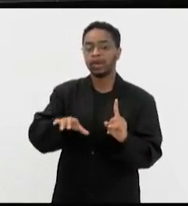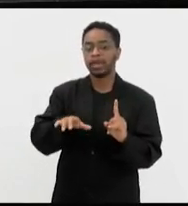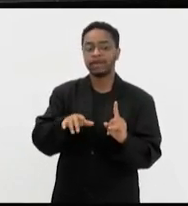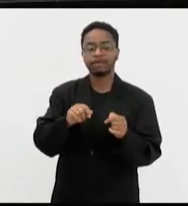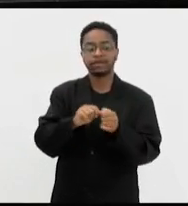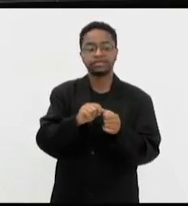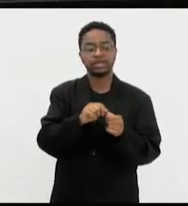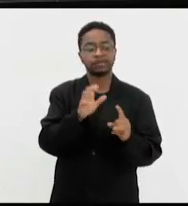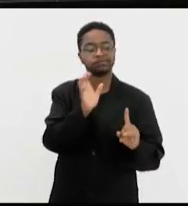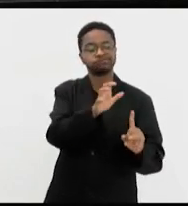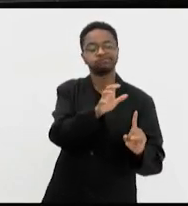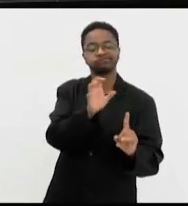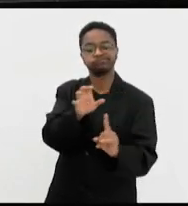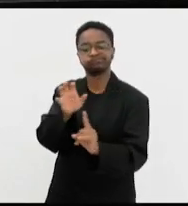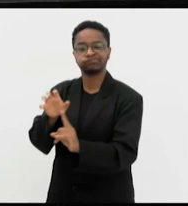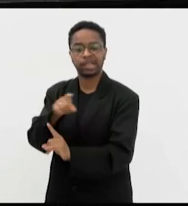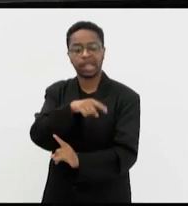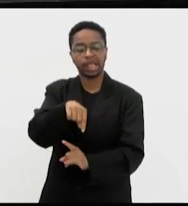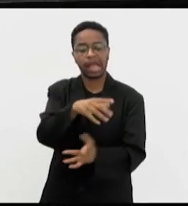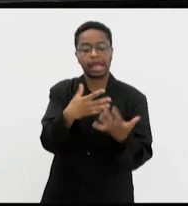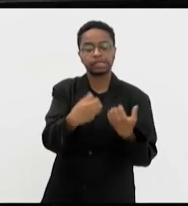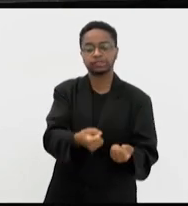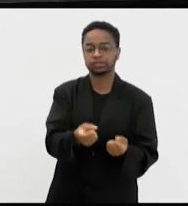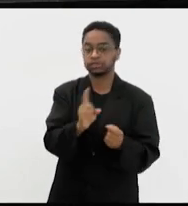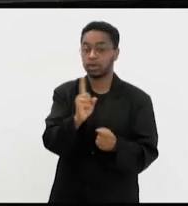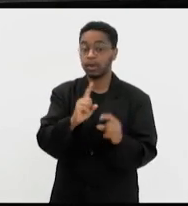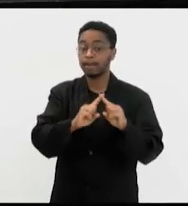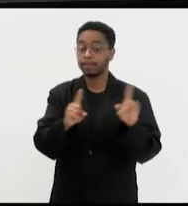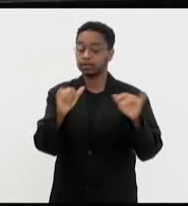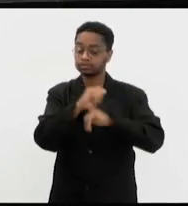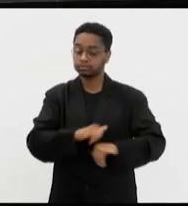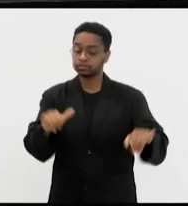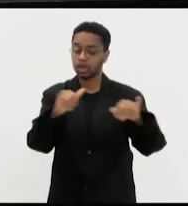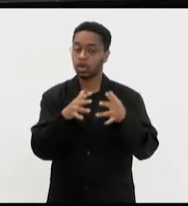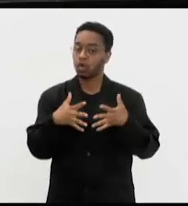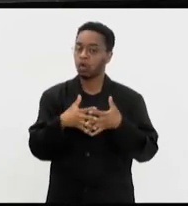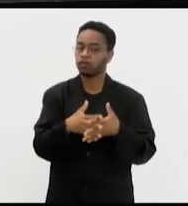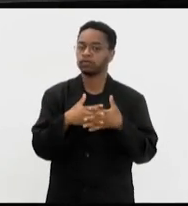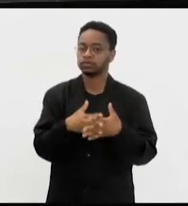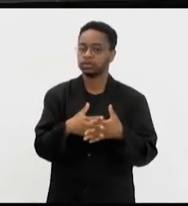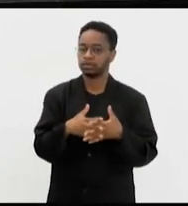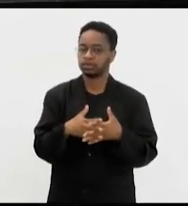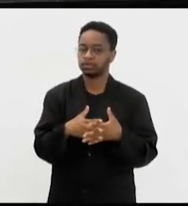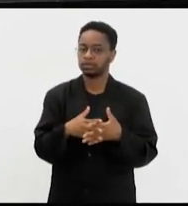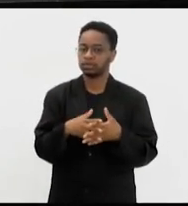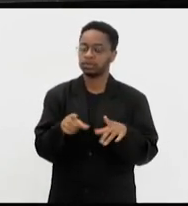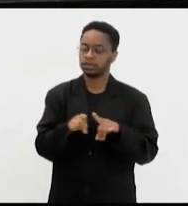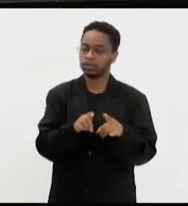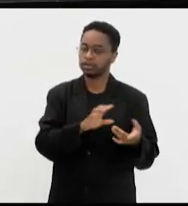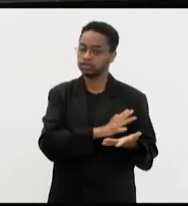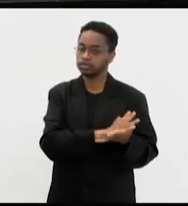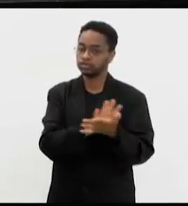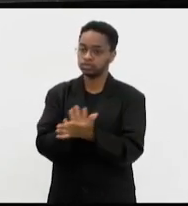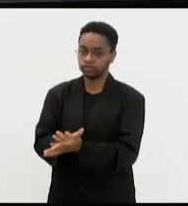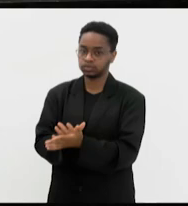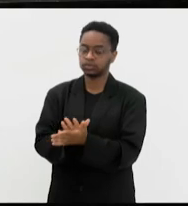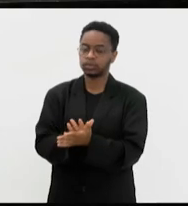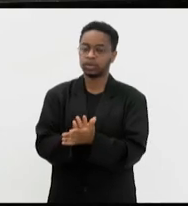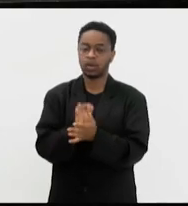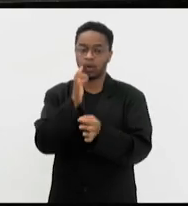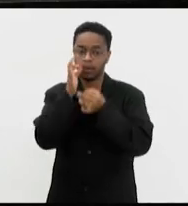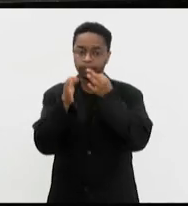ou persuadir mas disseminar a confusão destruir o senso